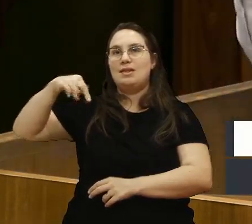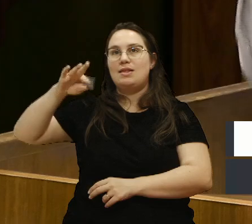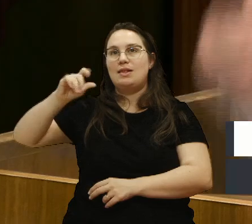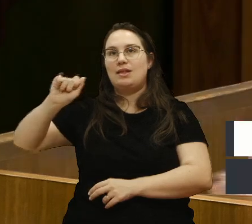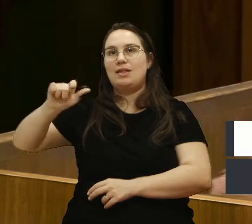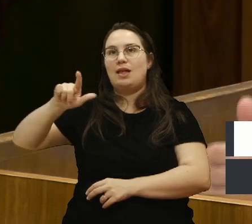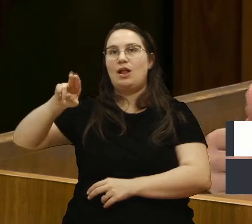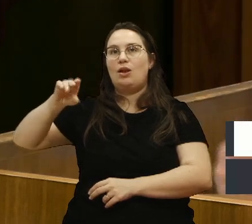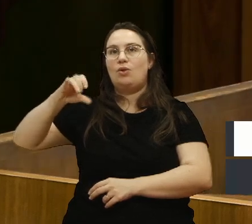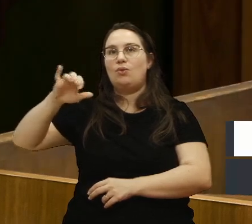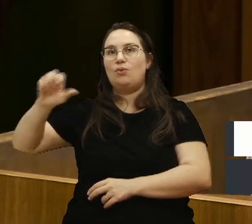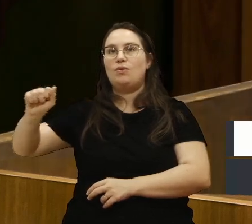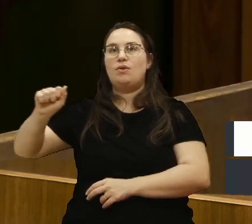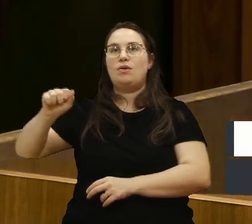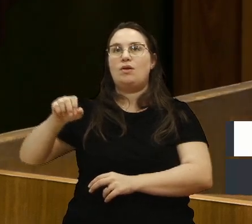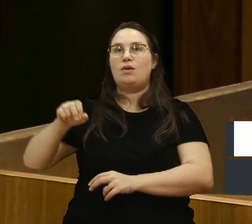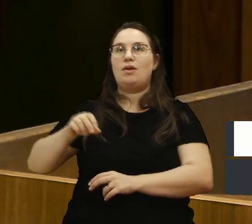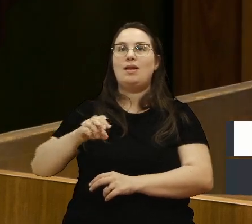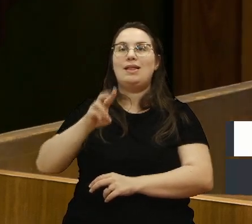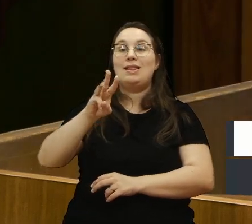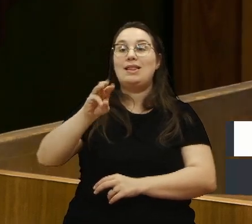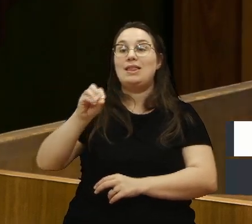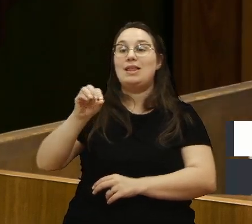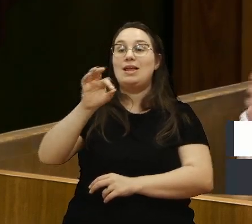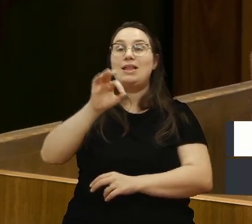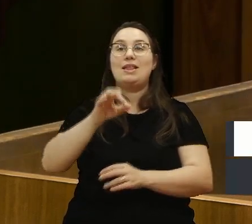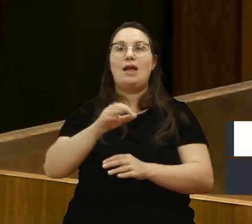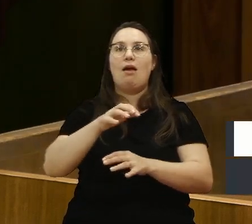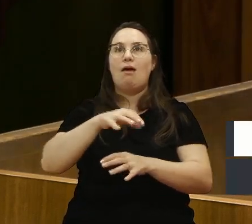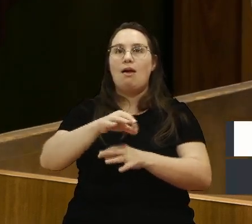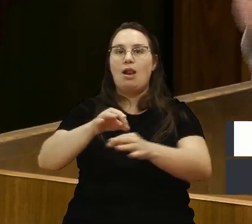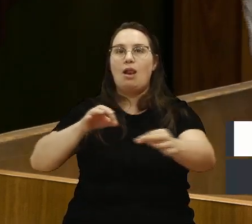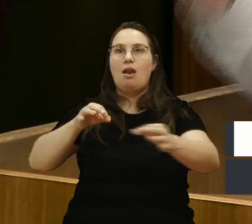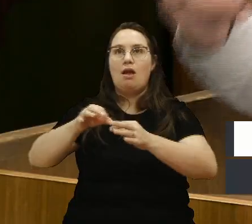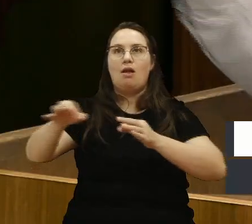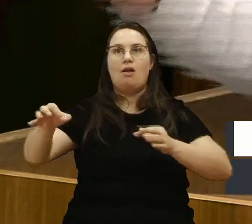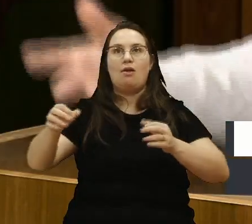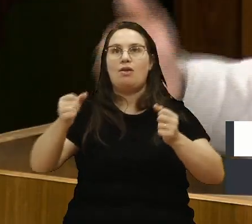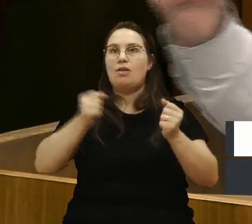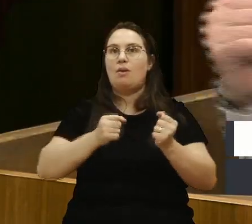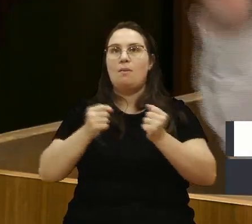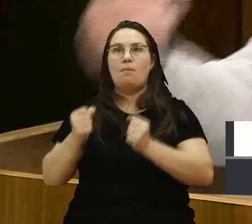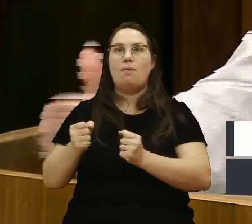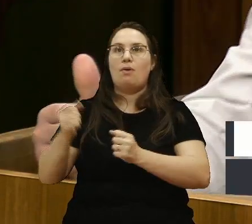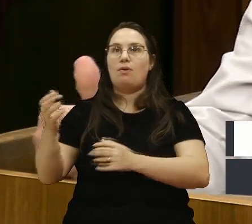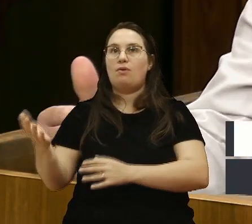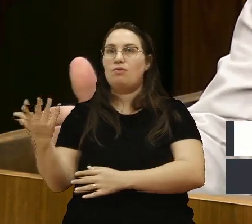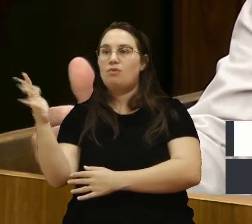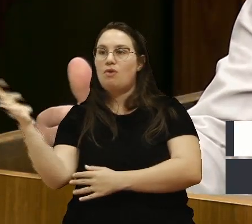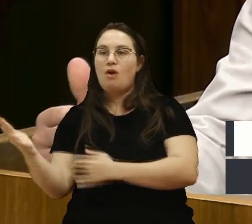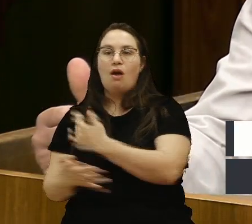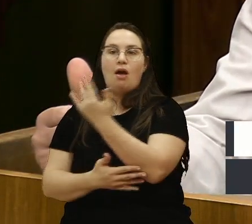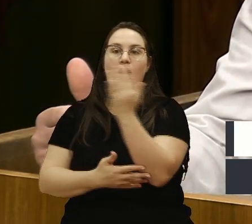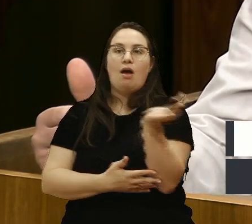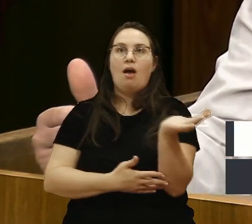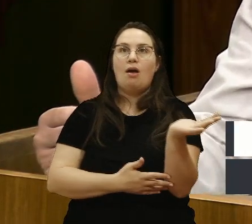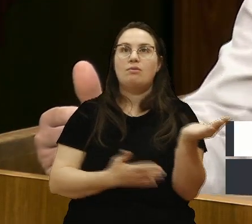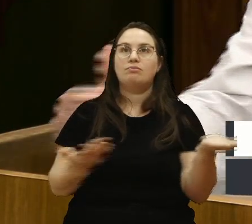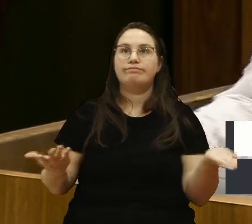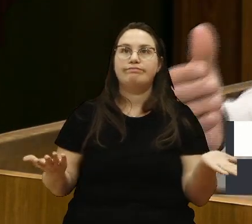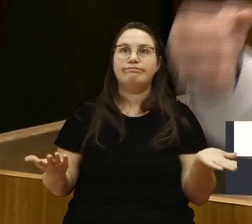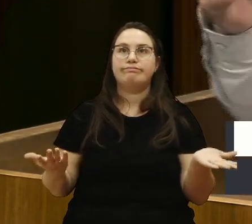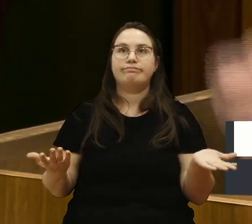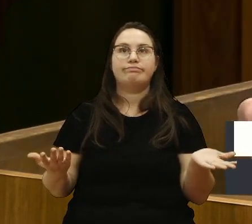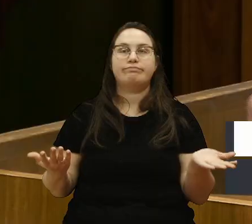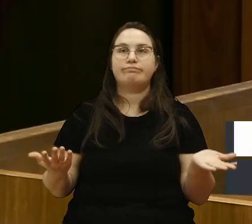hectares na escritura, só ocupa 8 e não pode nem sequer juntar uma árvore que cai nos outros 22. Isso